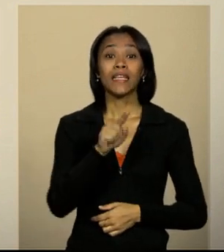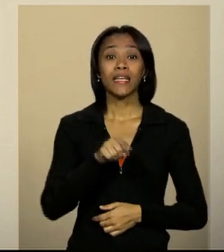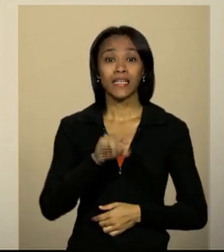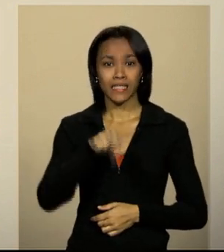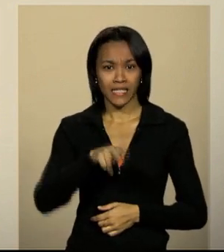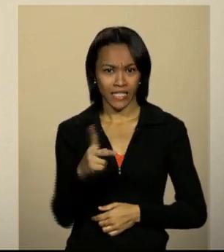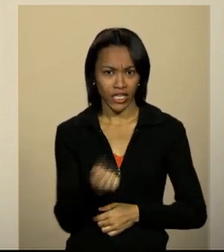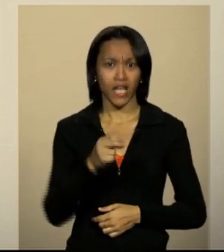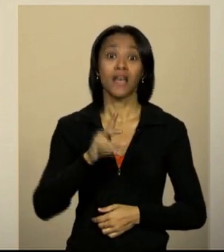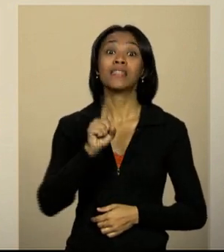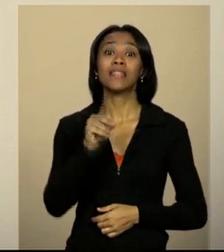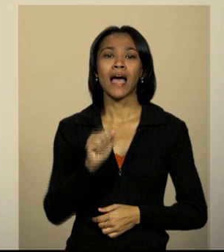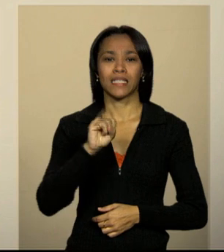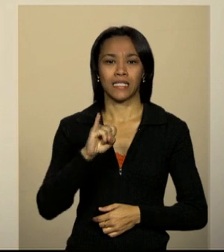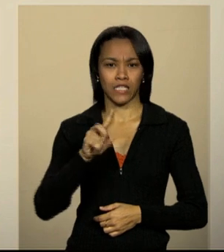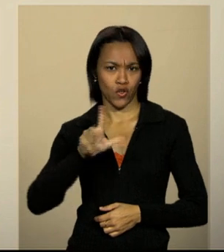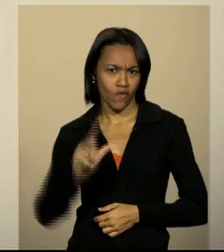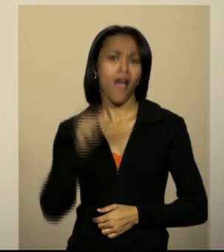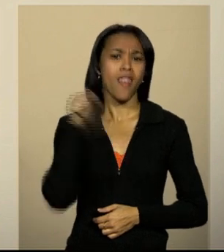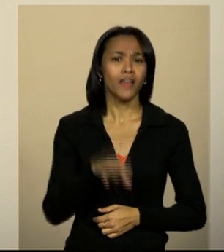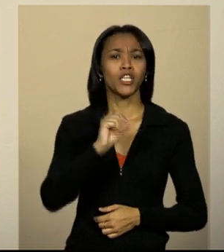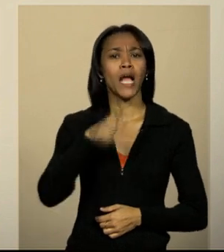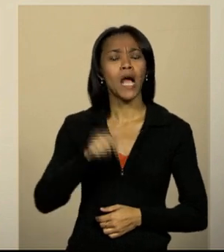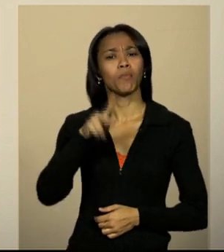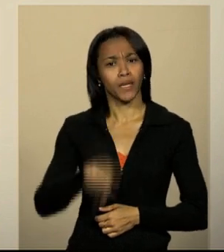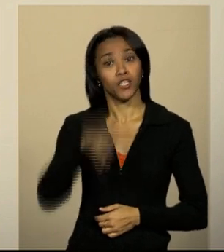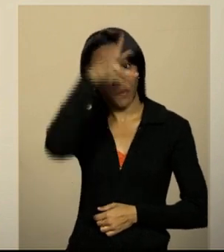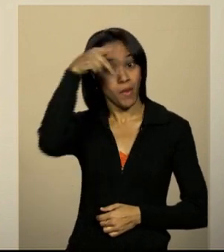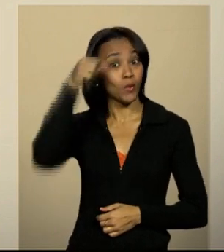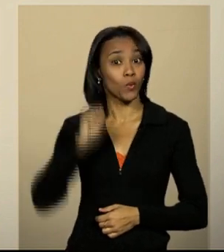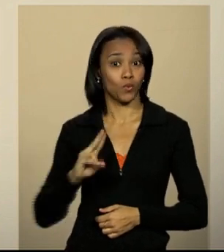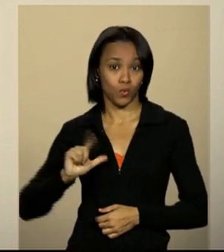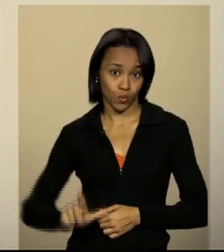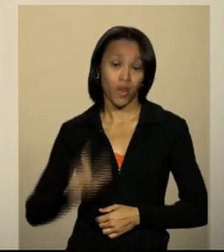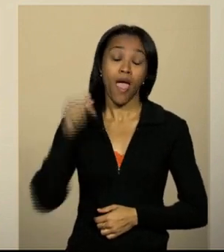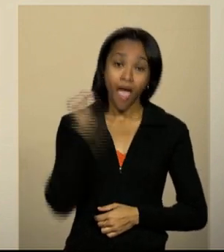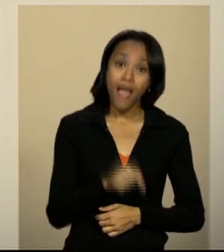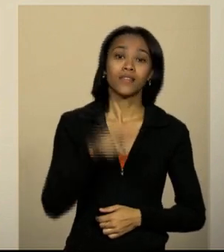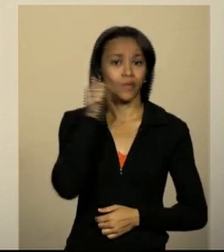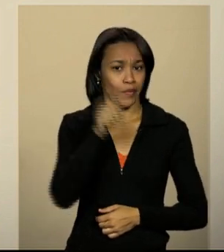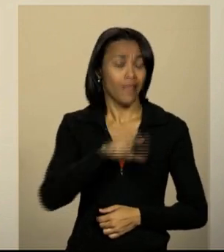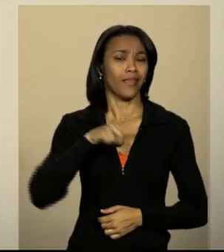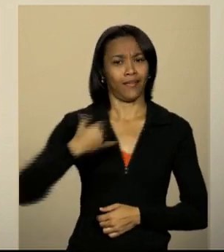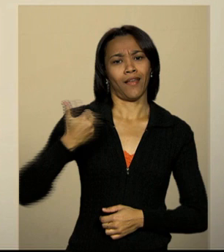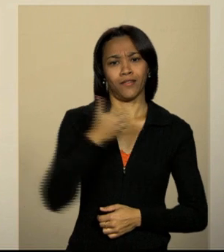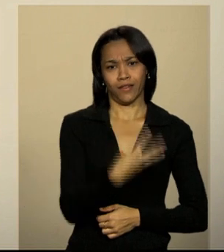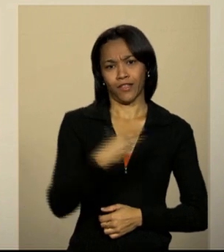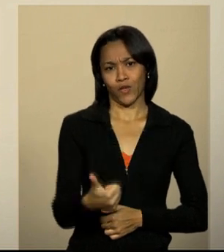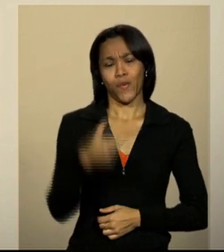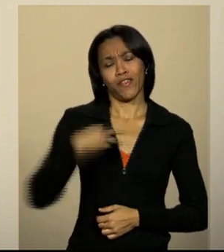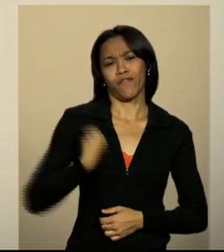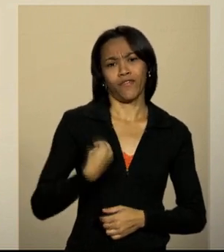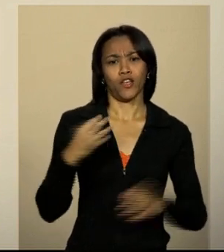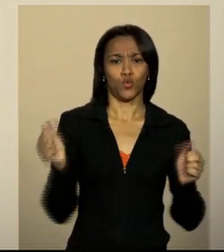Terezinha vergínio da Silva lá de Campo Grande no Mato Grosso do Sul a Terezinha tem 31 anos e